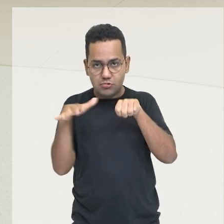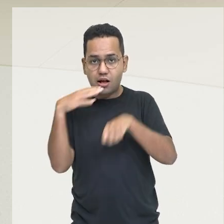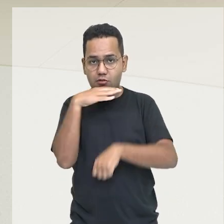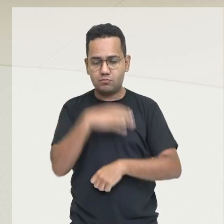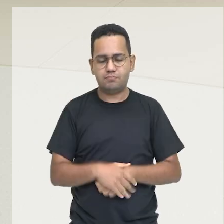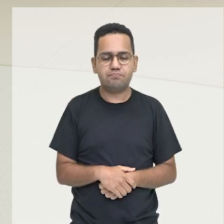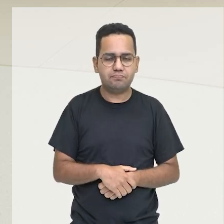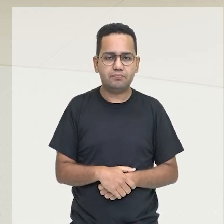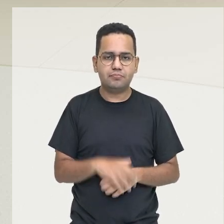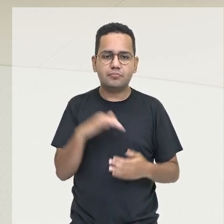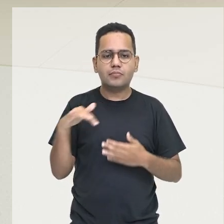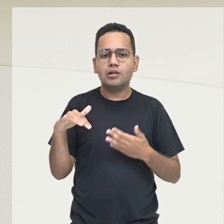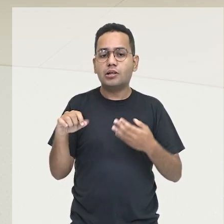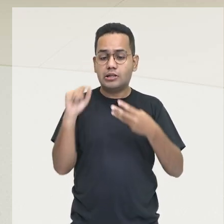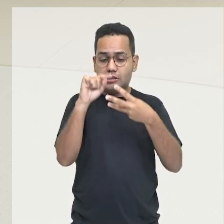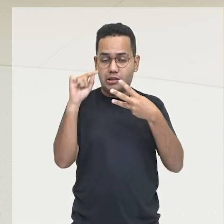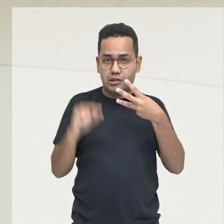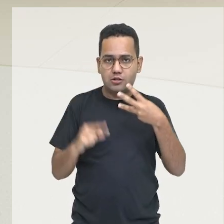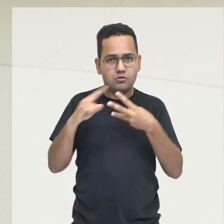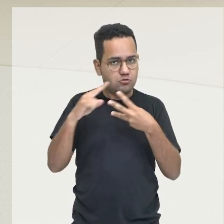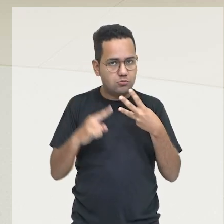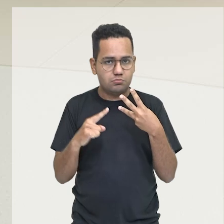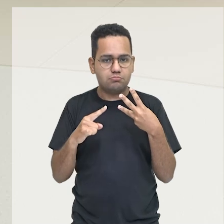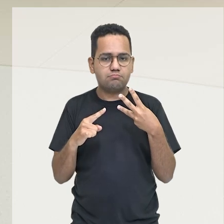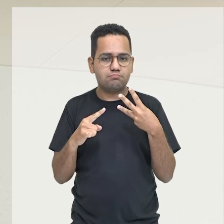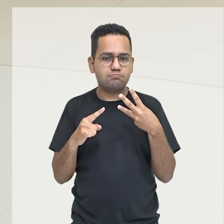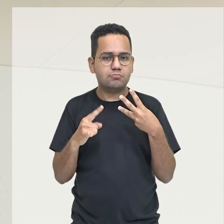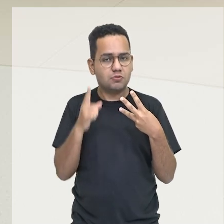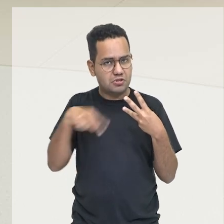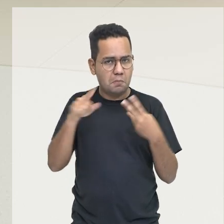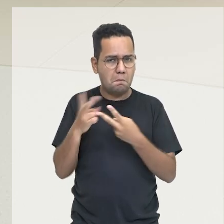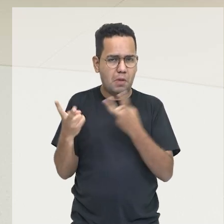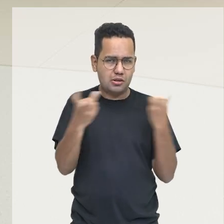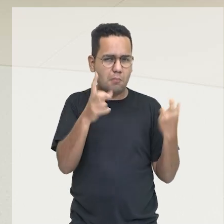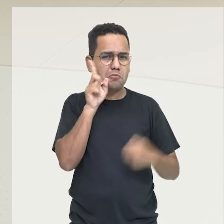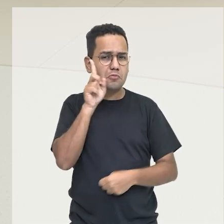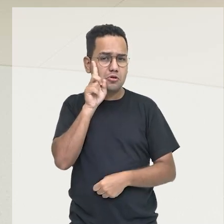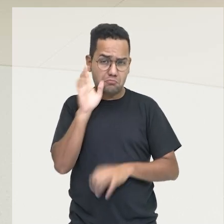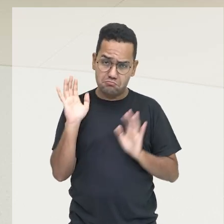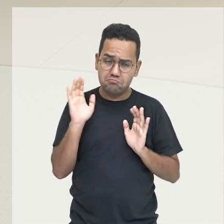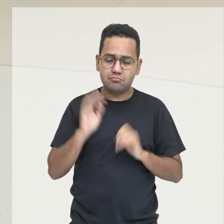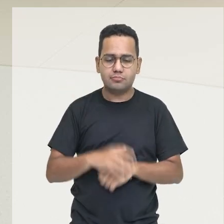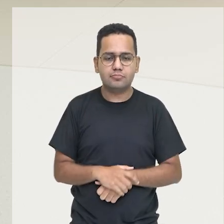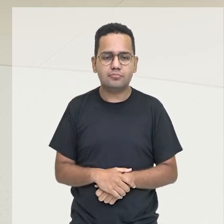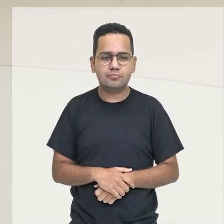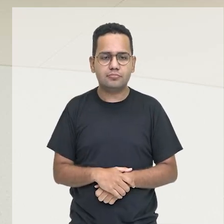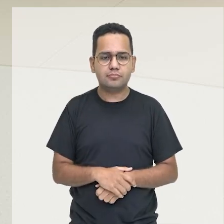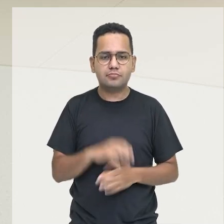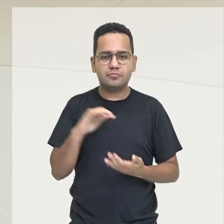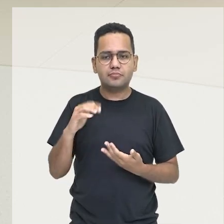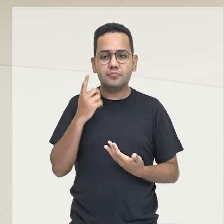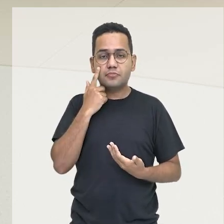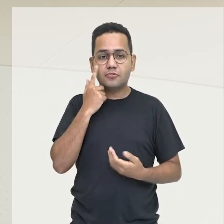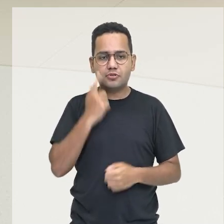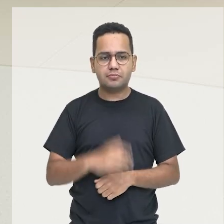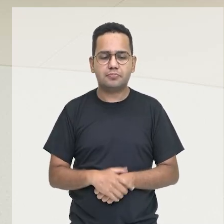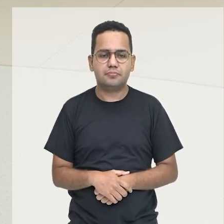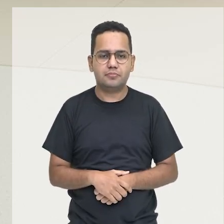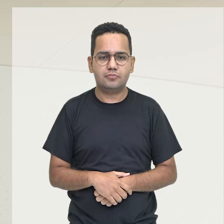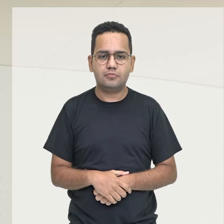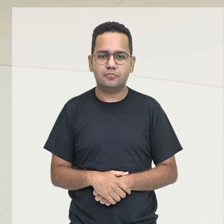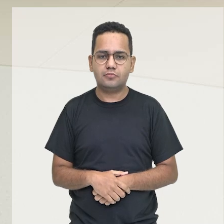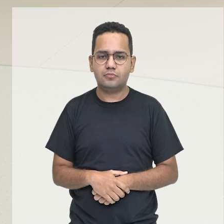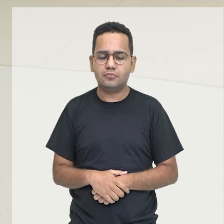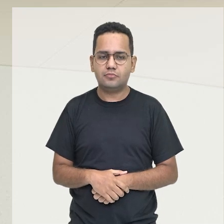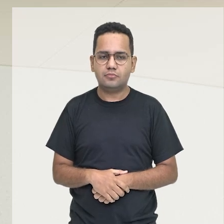os 3 processos que podem ser aparecidos. Olha lá, eu tenho o primeiro exemplo, que é o